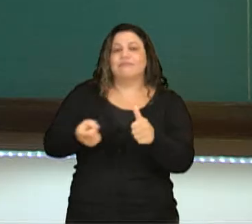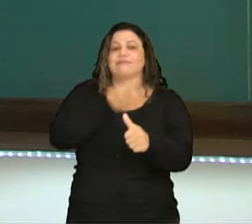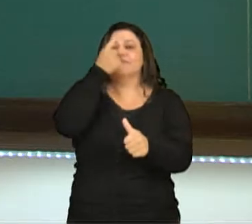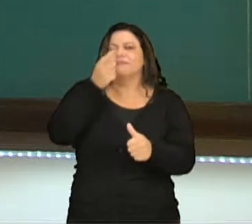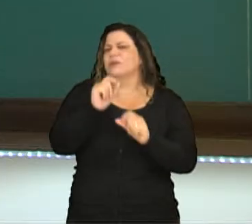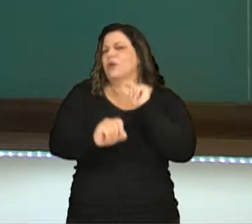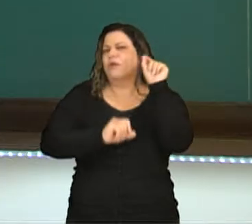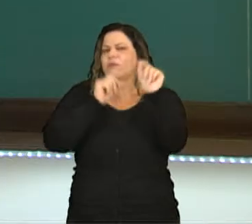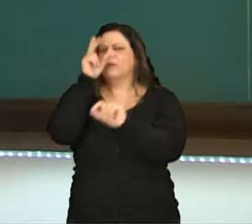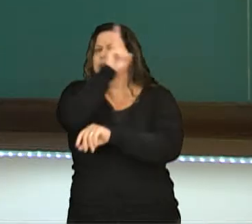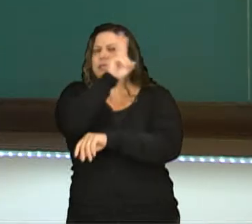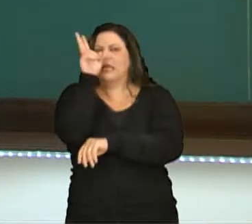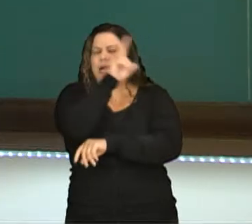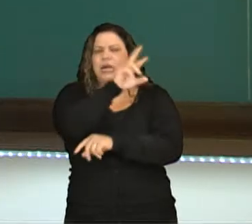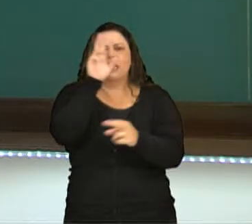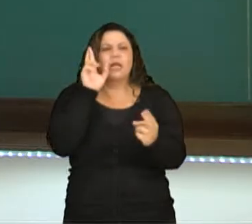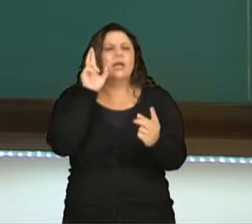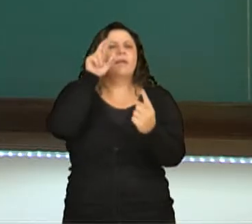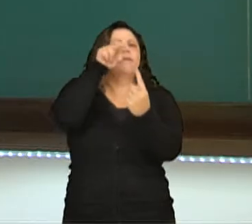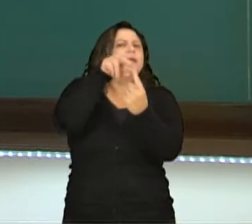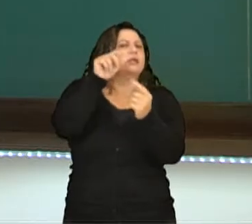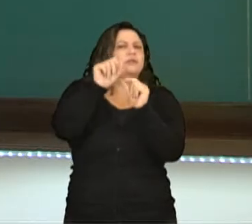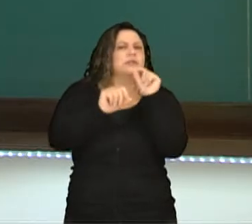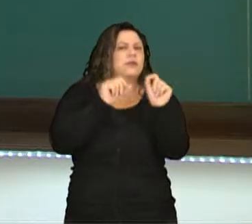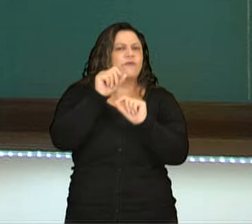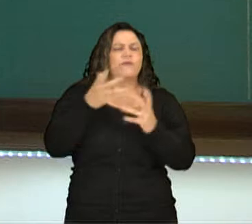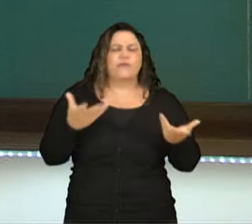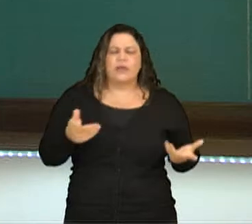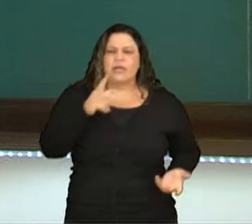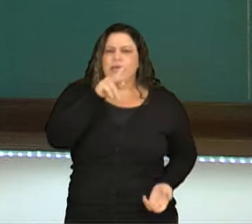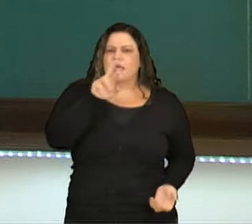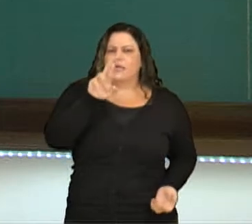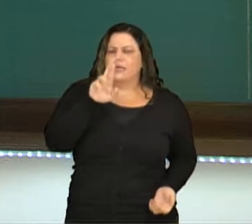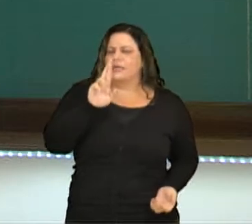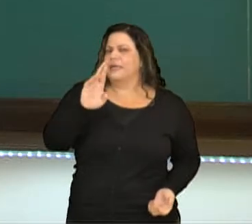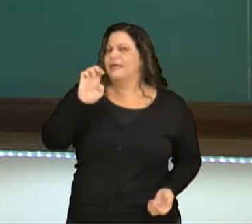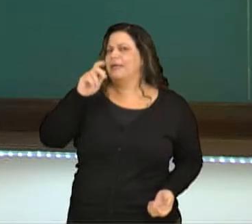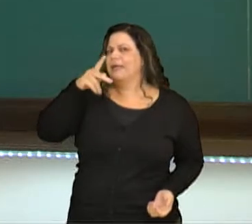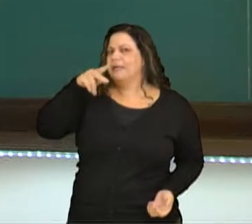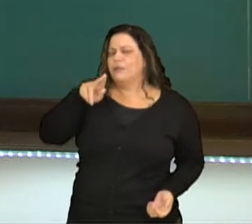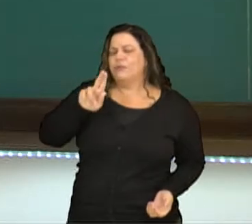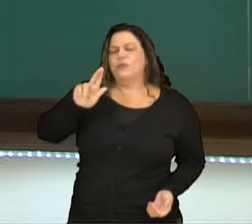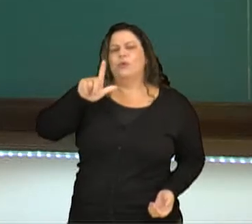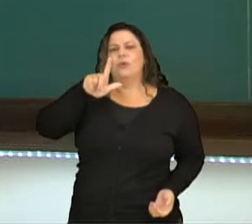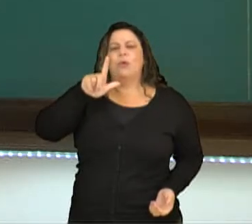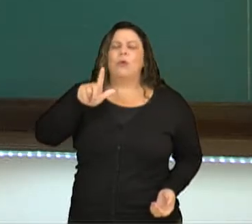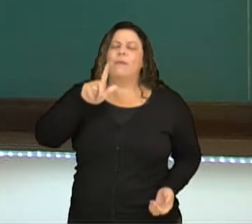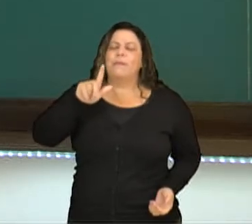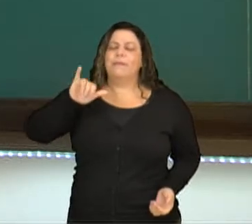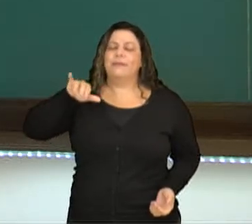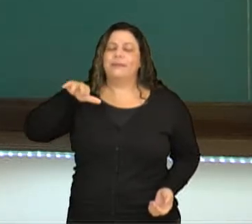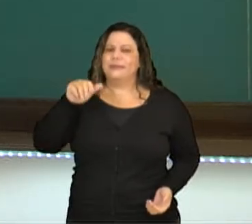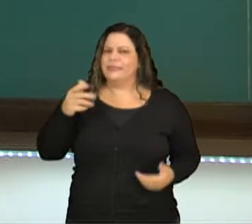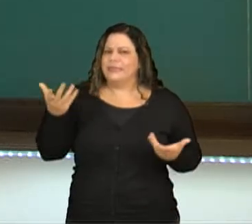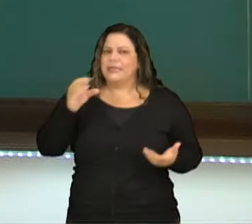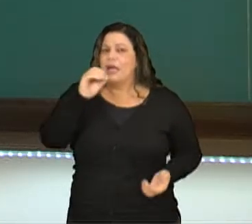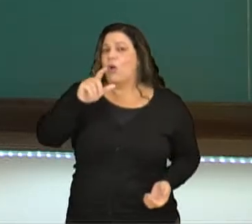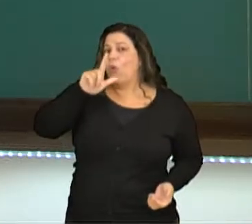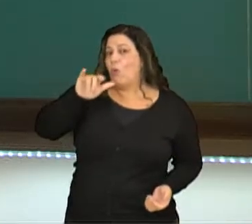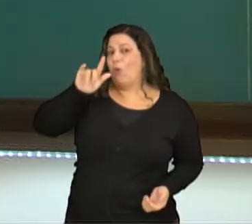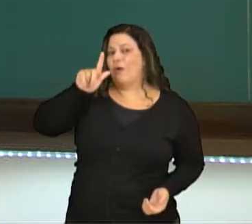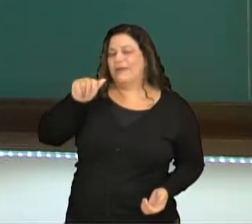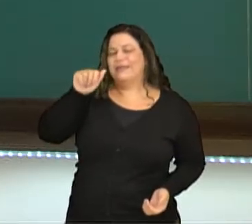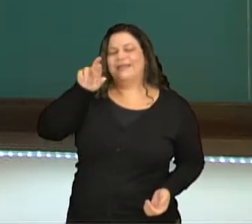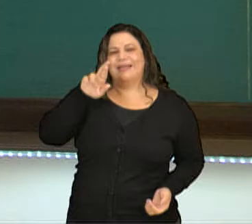se refere a expressão república oligárquica no Brasil?